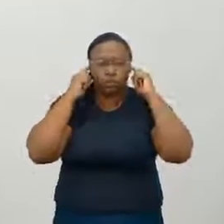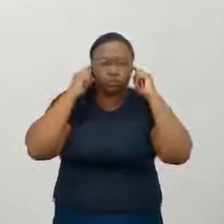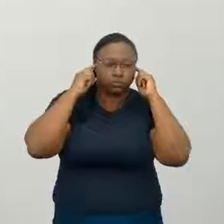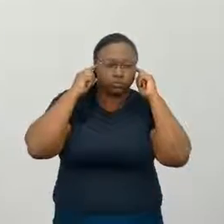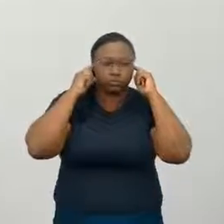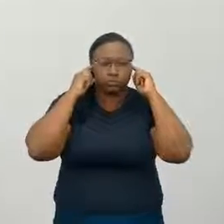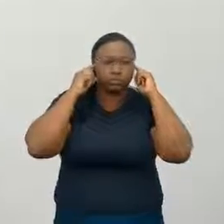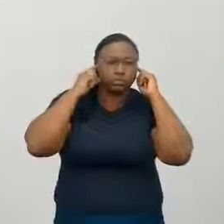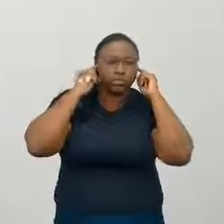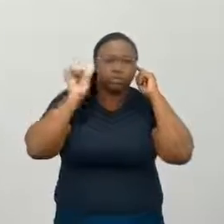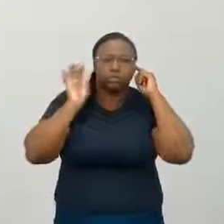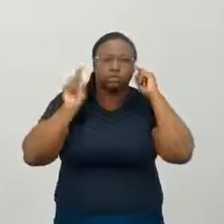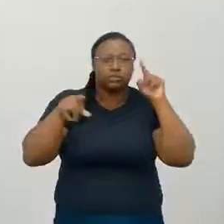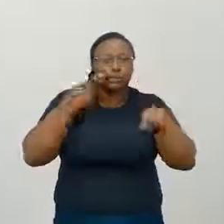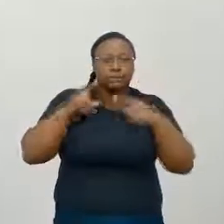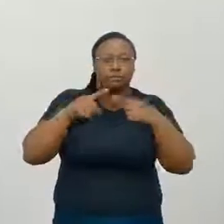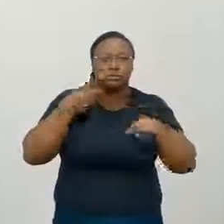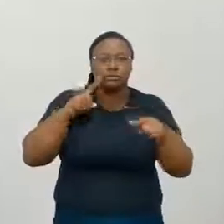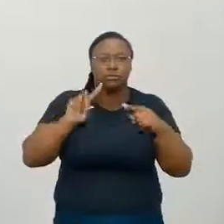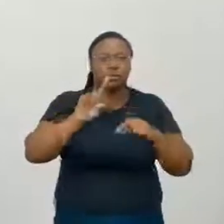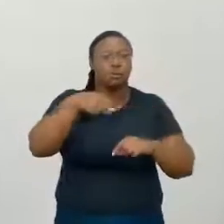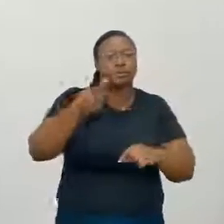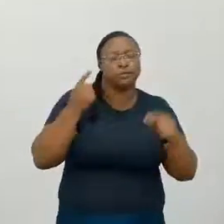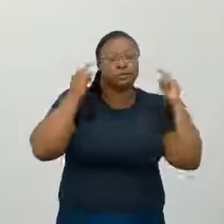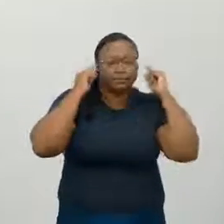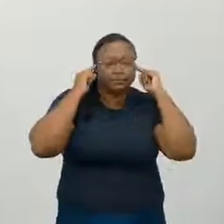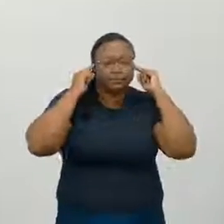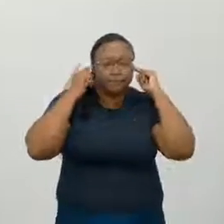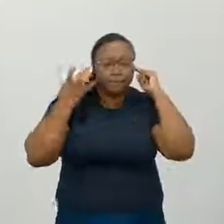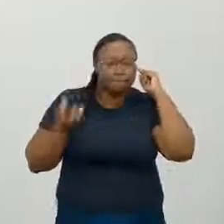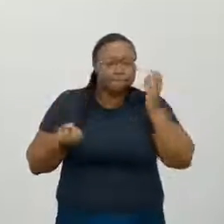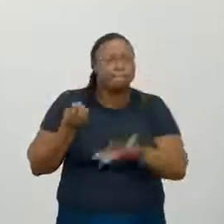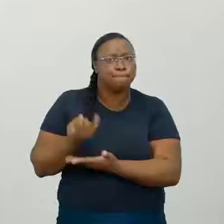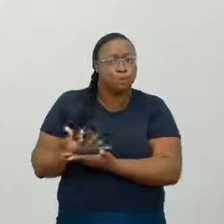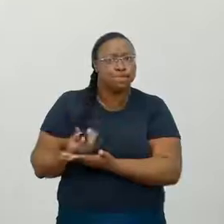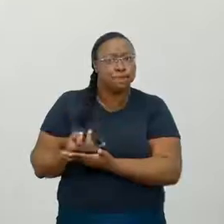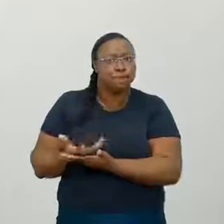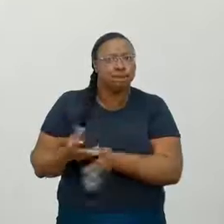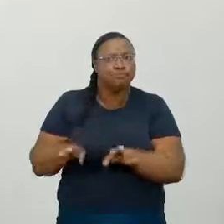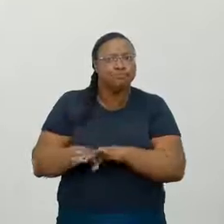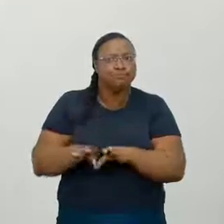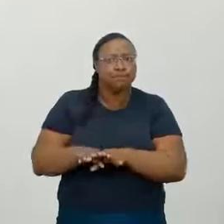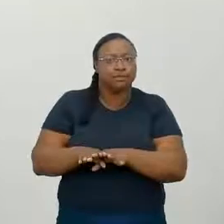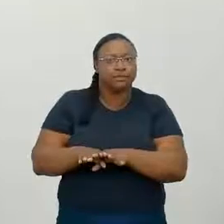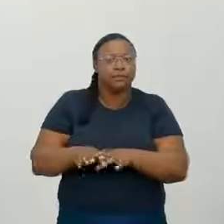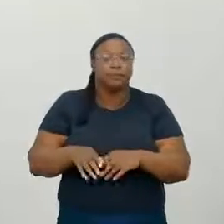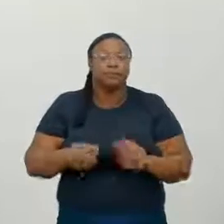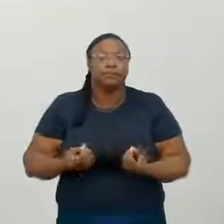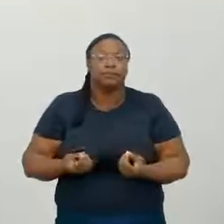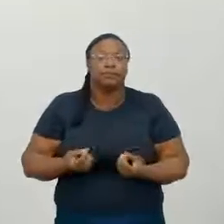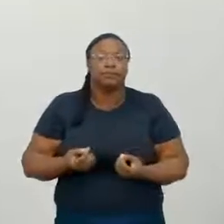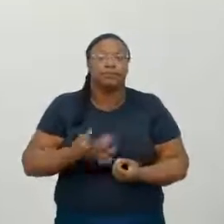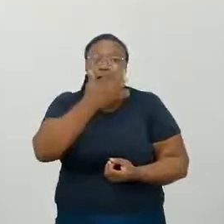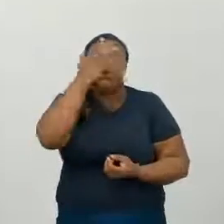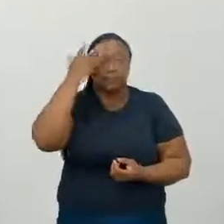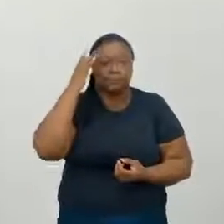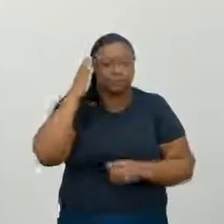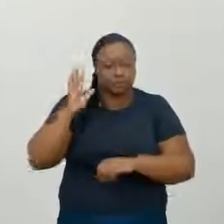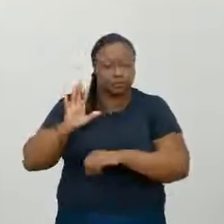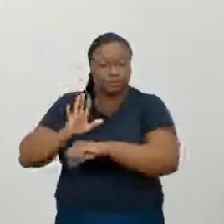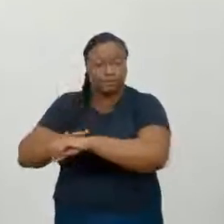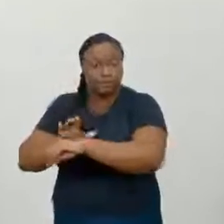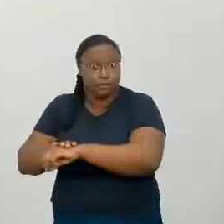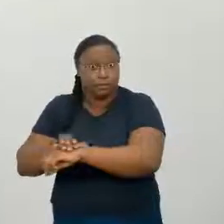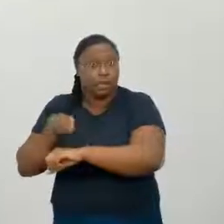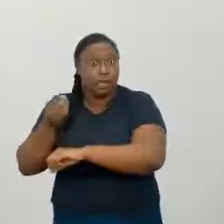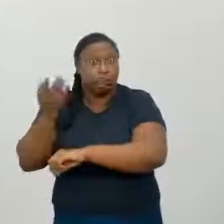né? Mas saber de onde está vindo, quem foi que produziu, para que foi, né? Então assim, quem está, né?